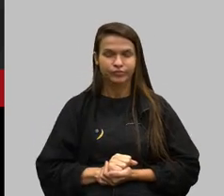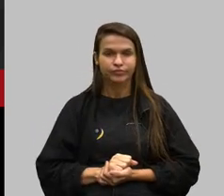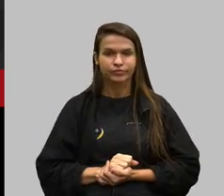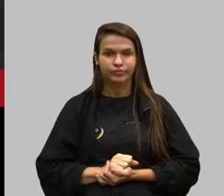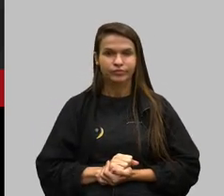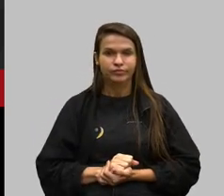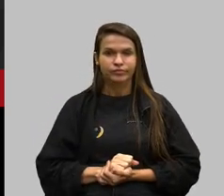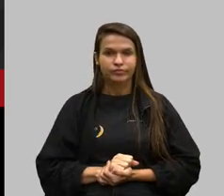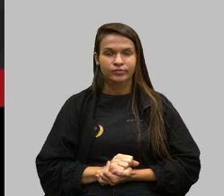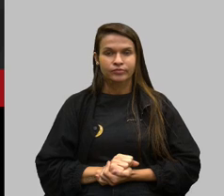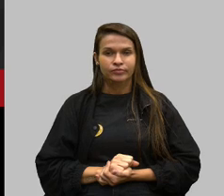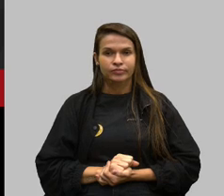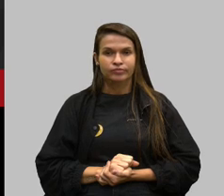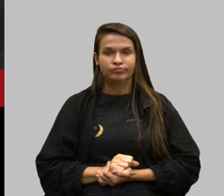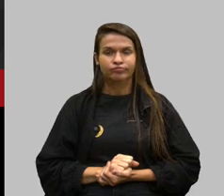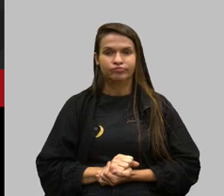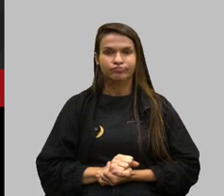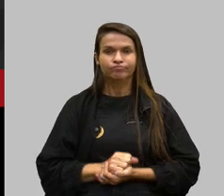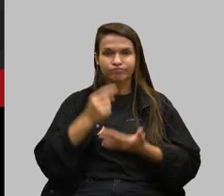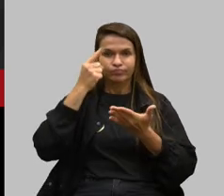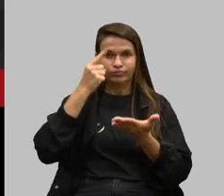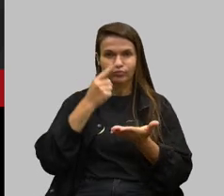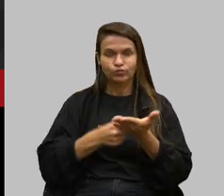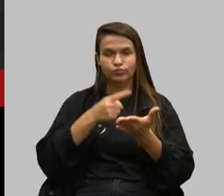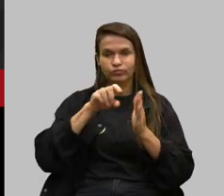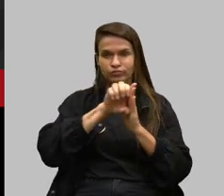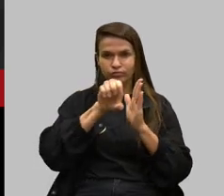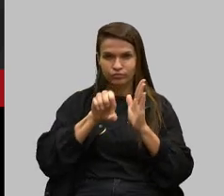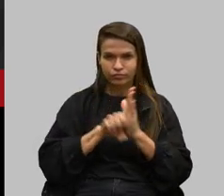2024 execução das emendas